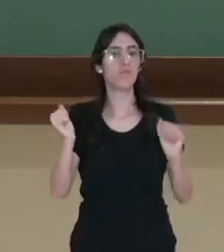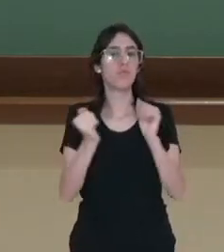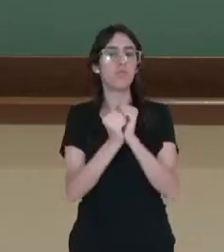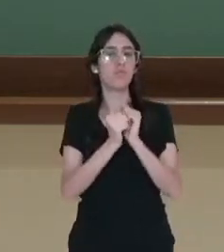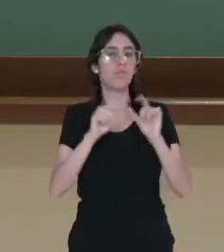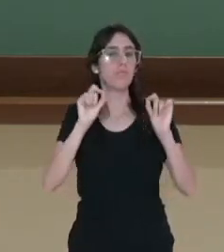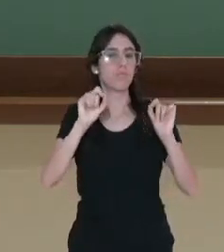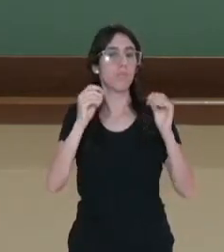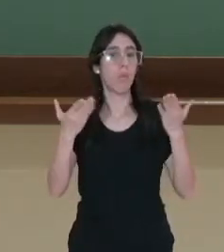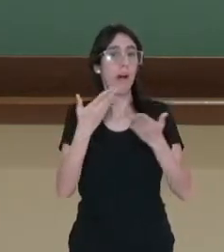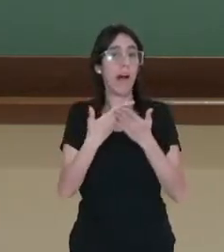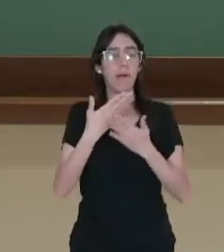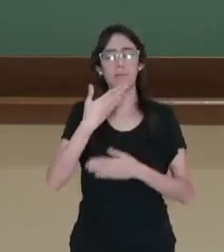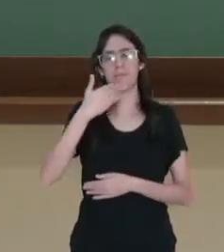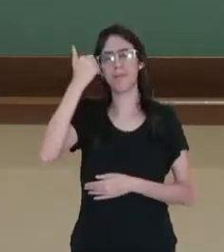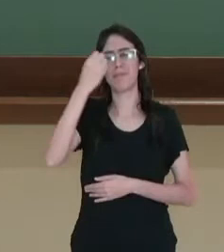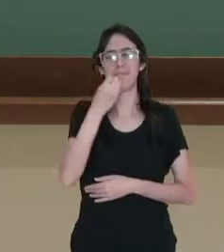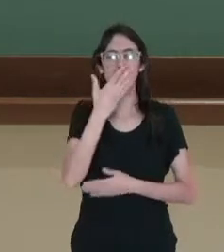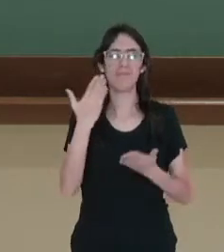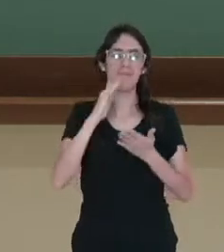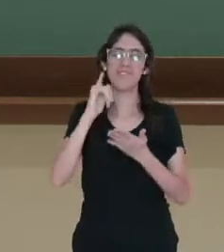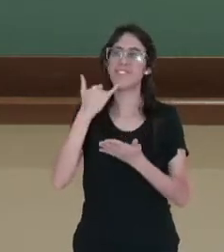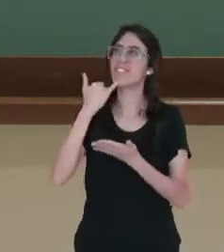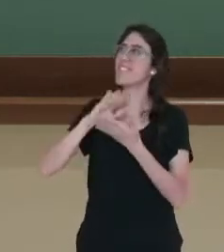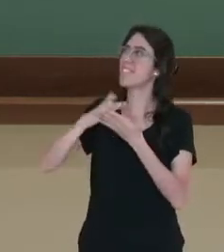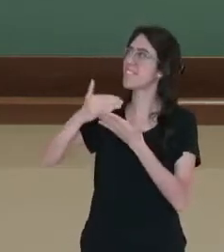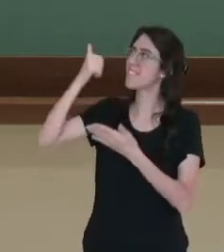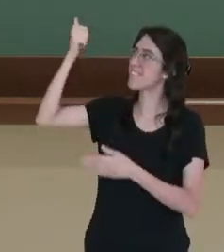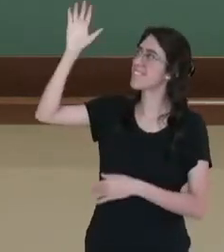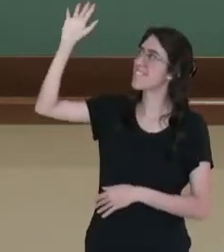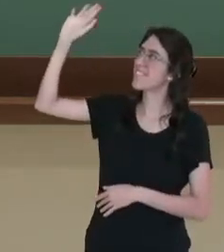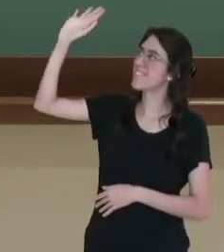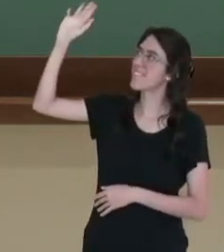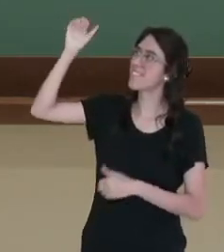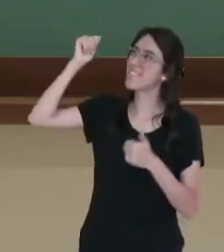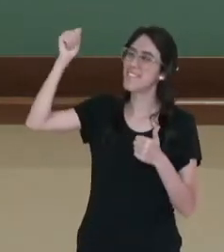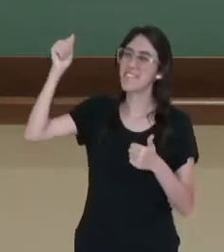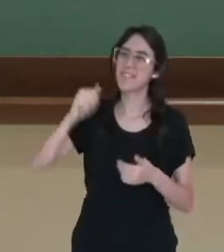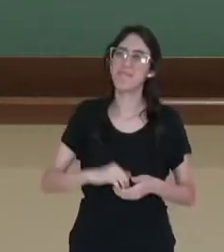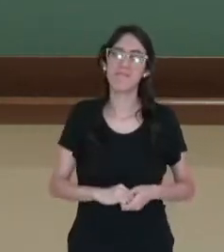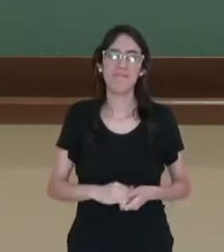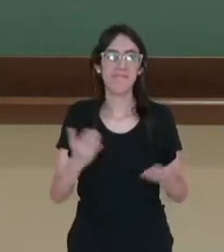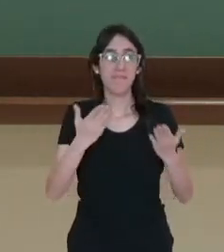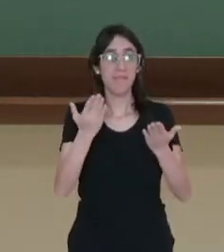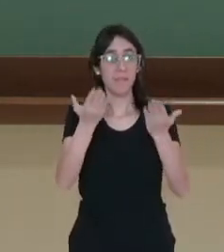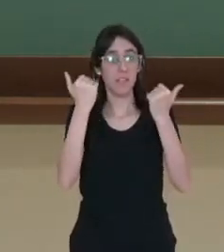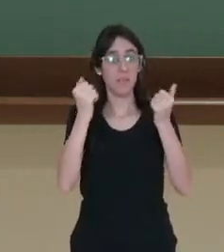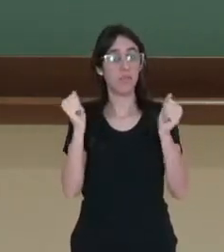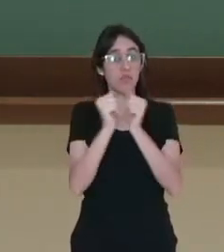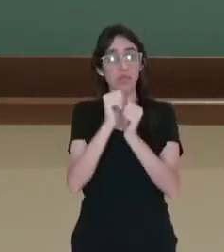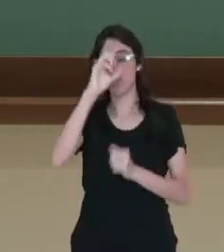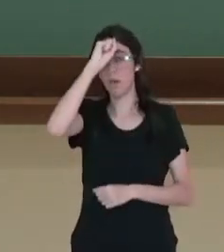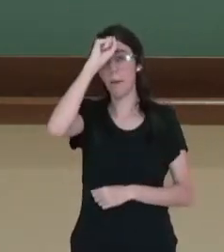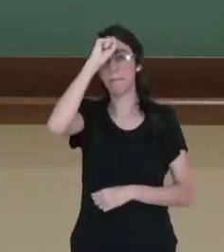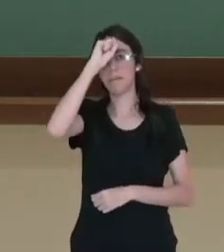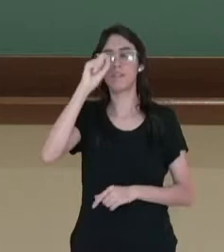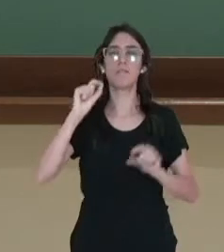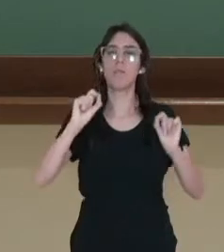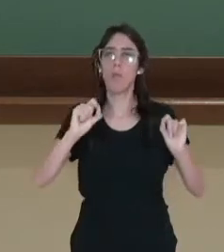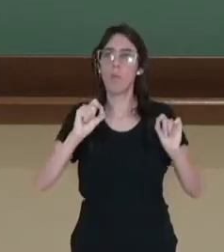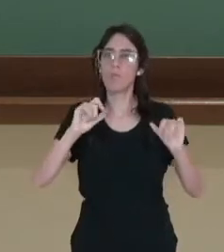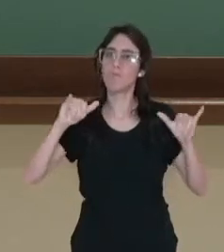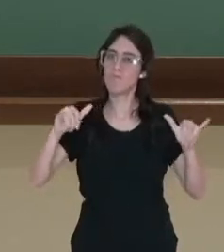gente para nossa melhor aula de todas, tá aqui a Jéssica, dê um oi para ela. Vem com a gente, vamos aprender muito,